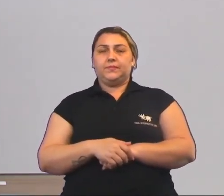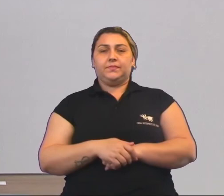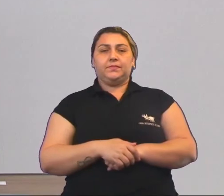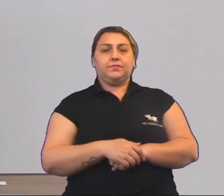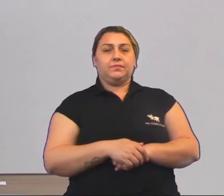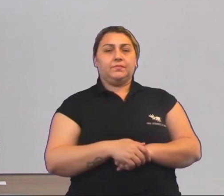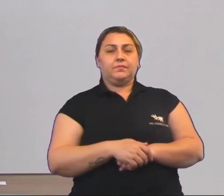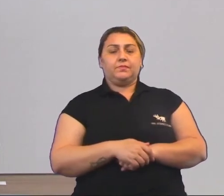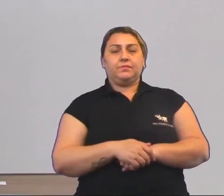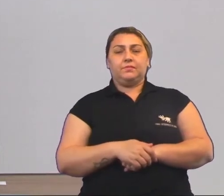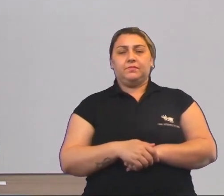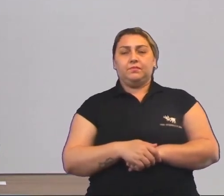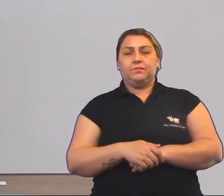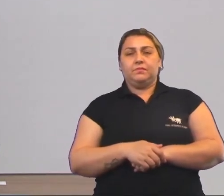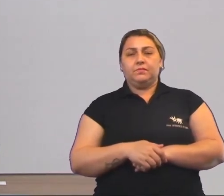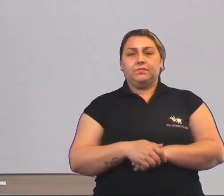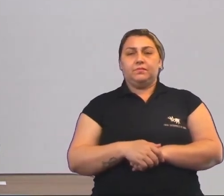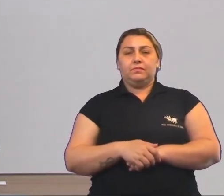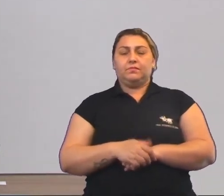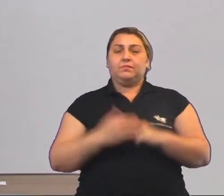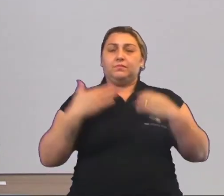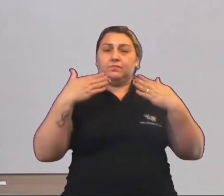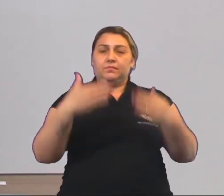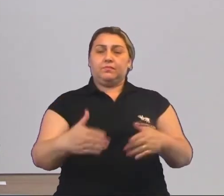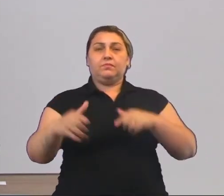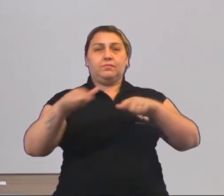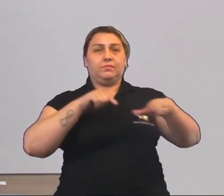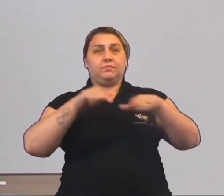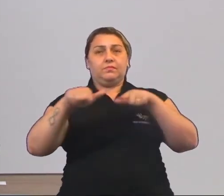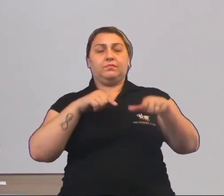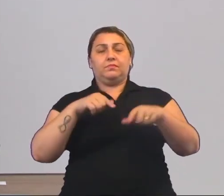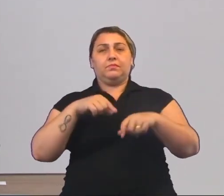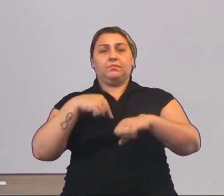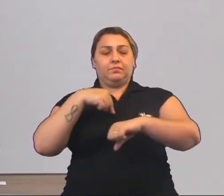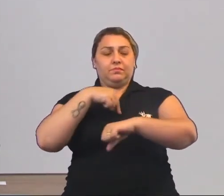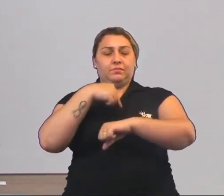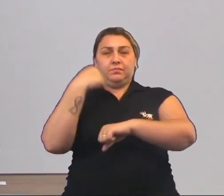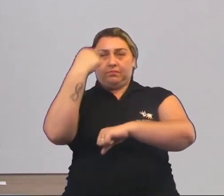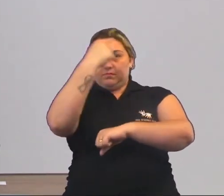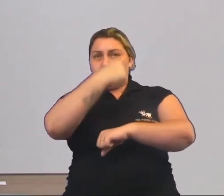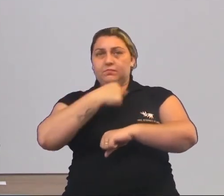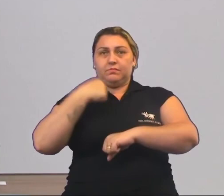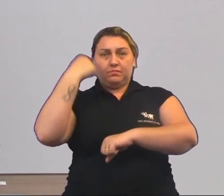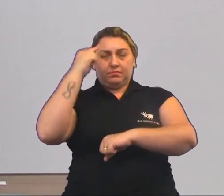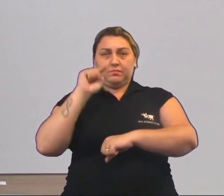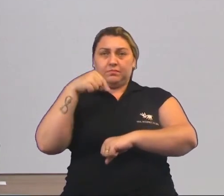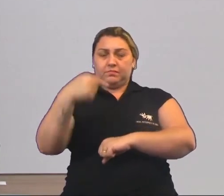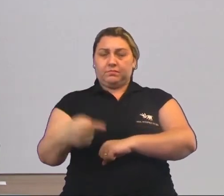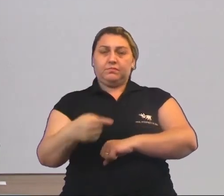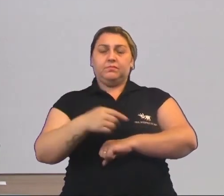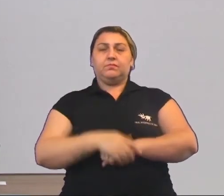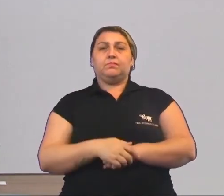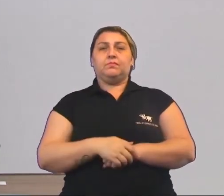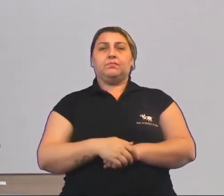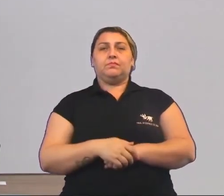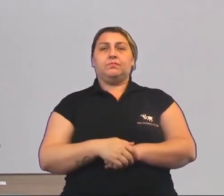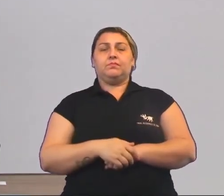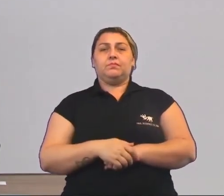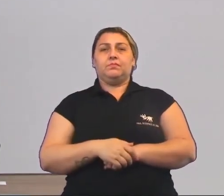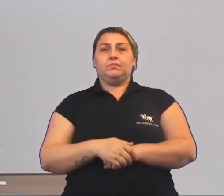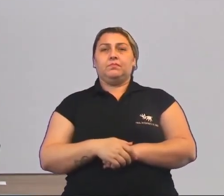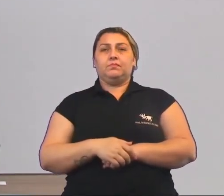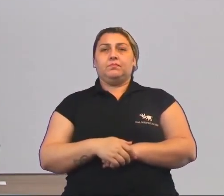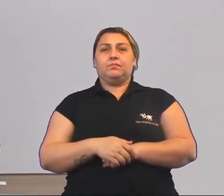horas, certo? Ela chegou no trabalho 1 hora depois. Então, ela chegou que horas?